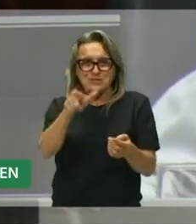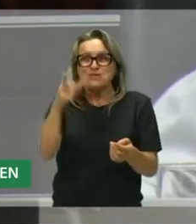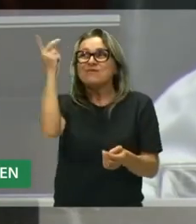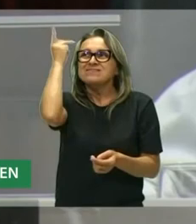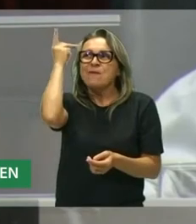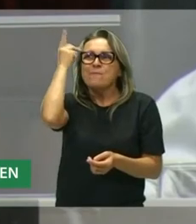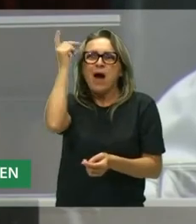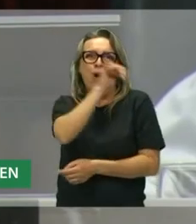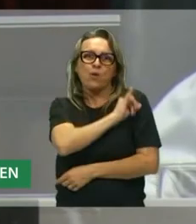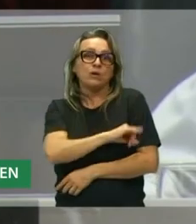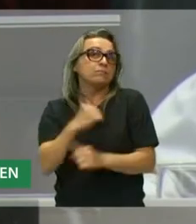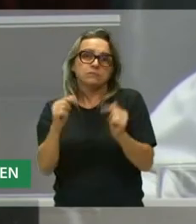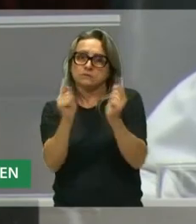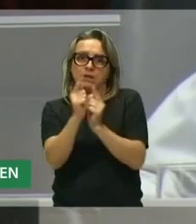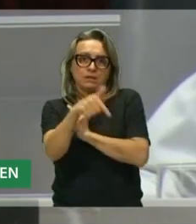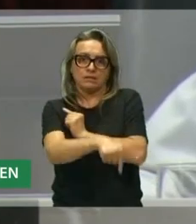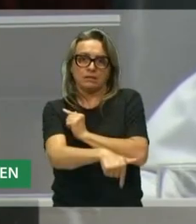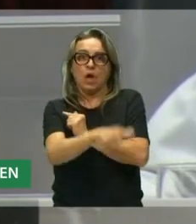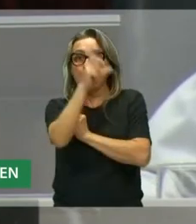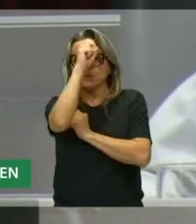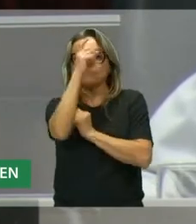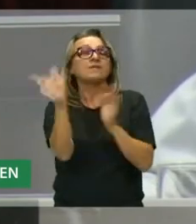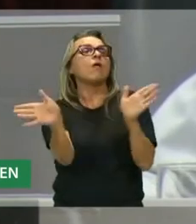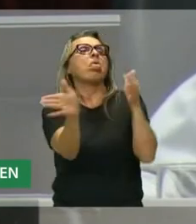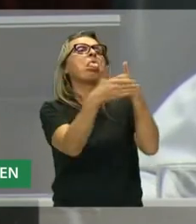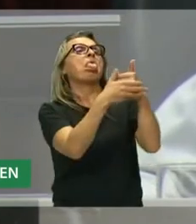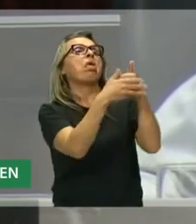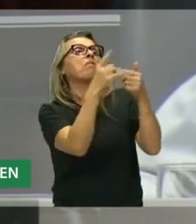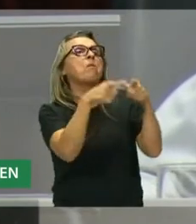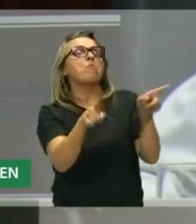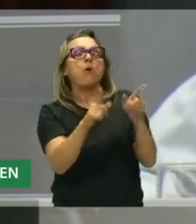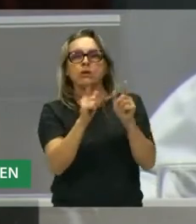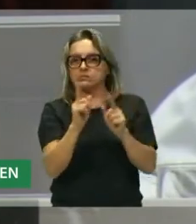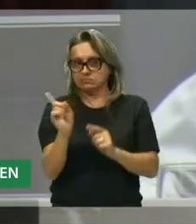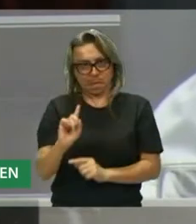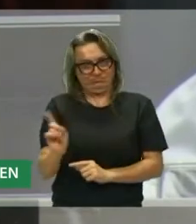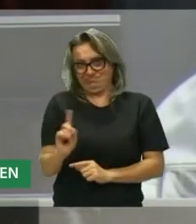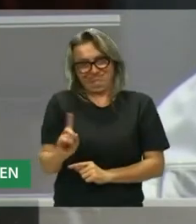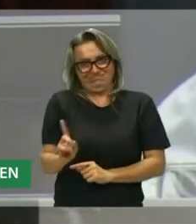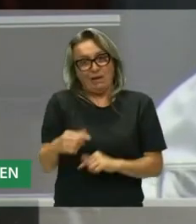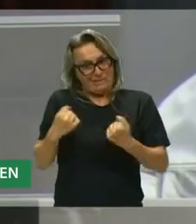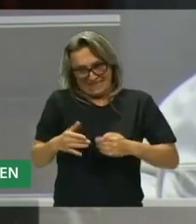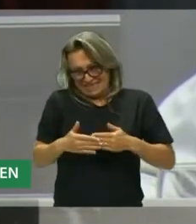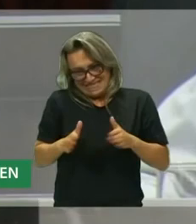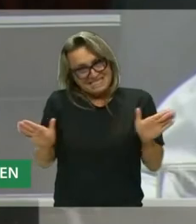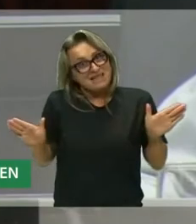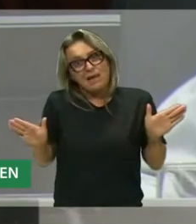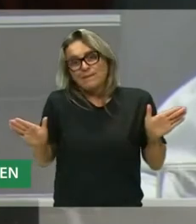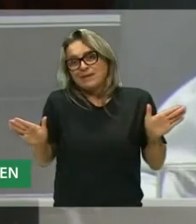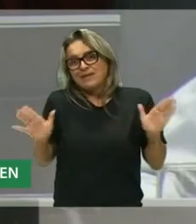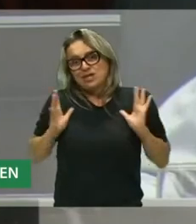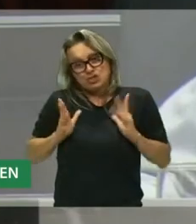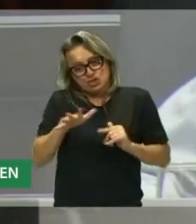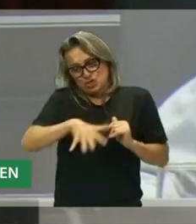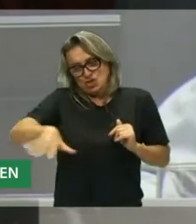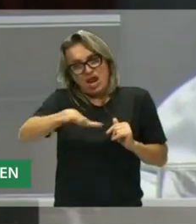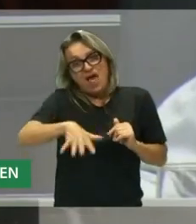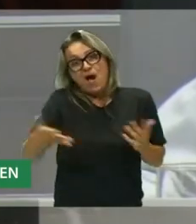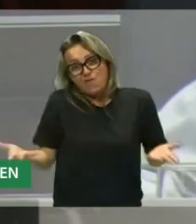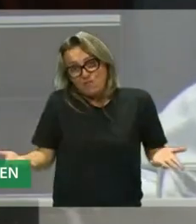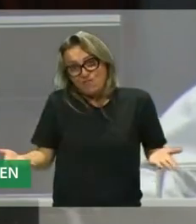não pode negar atendimento, porque estaria cometendo, de certa forma, um crime. Então, vejam a situação como é difícil, né? Você não tem